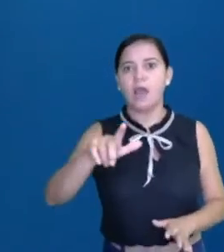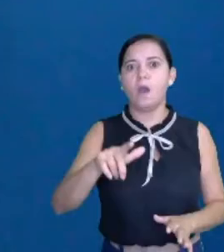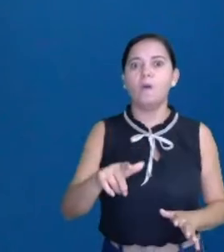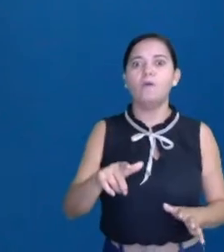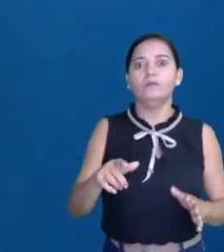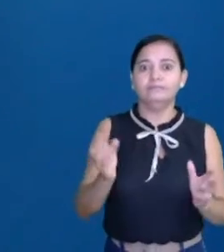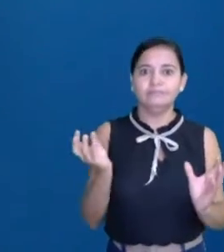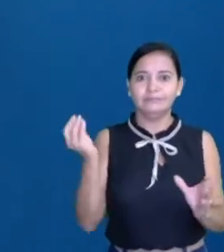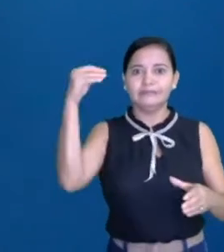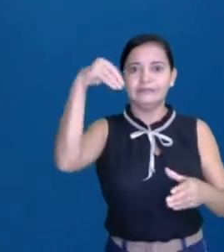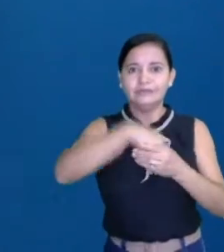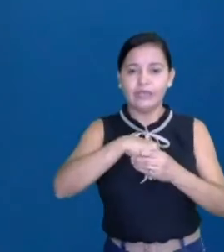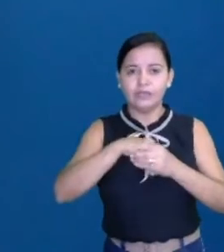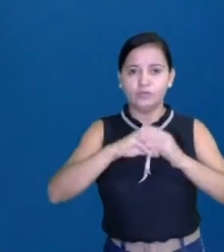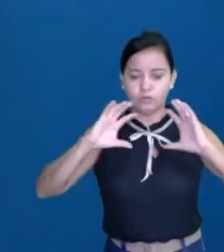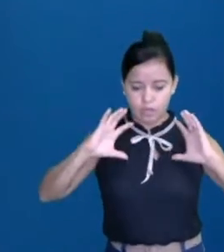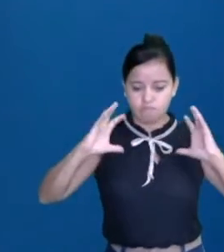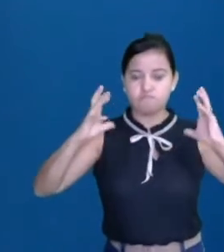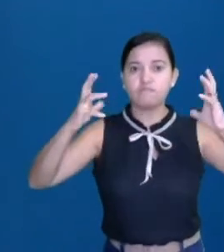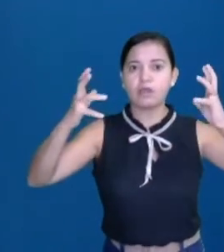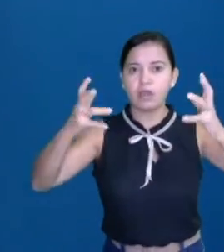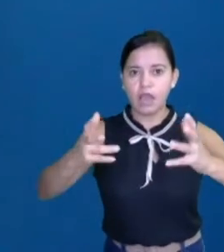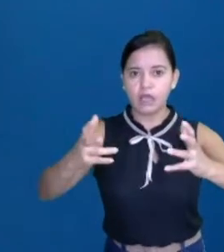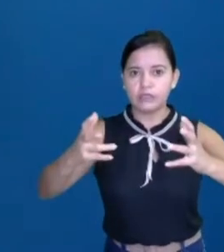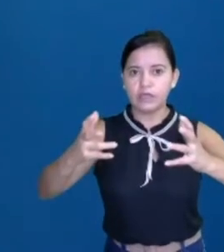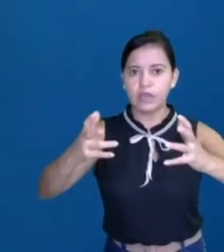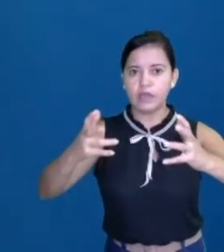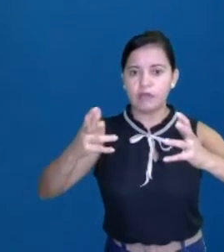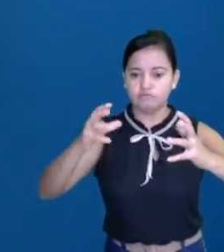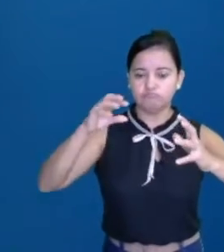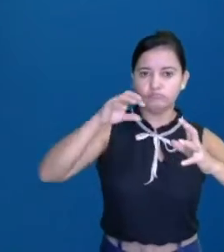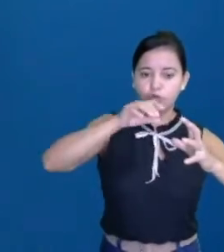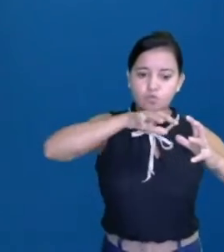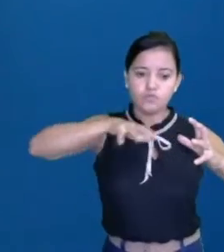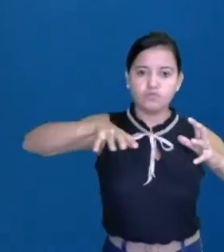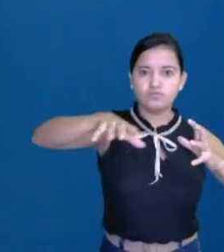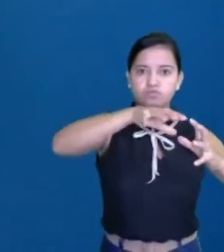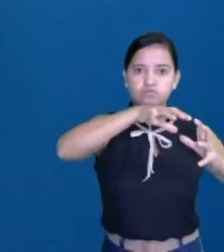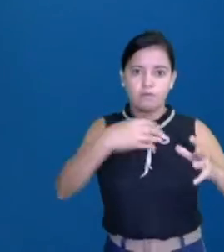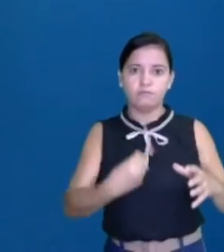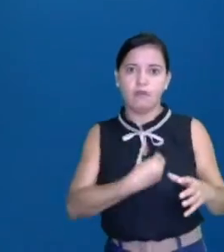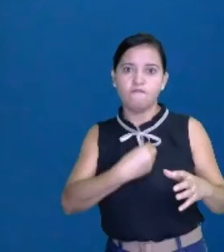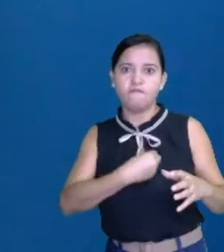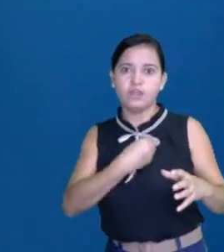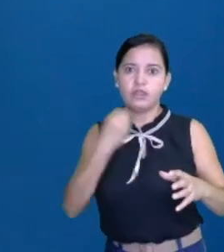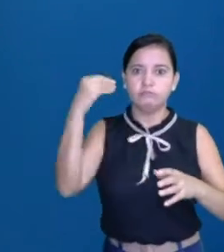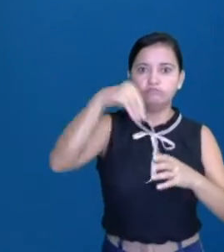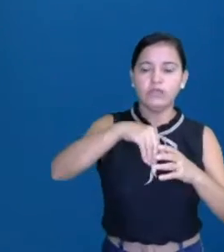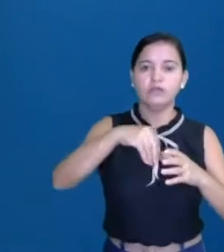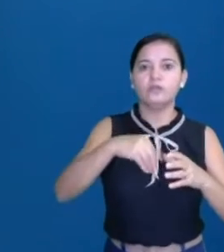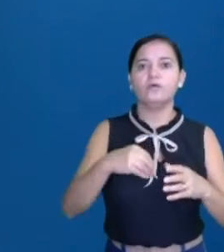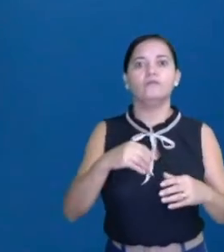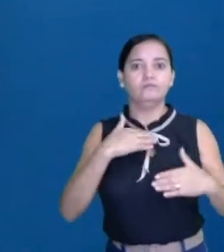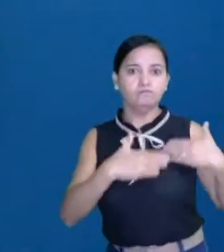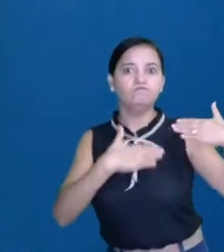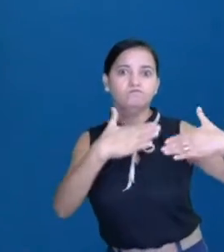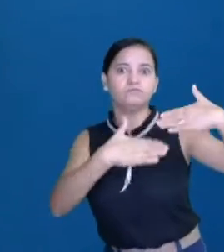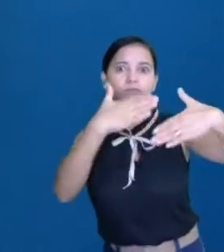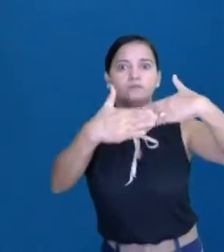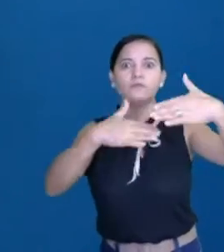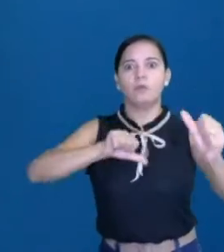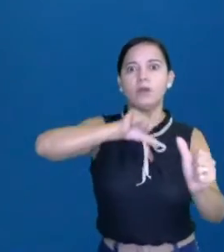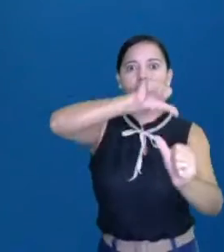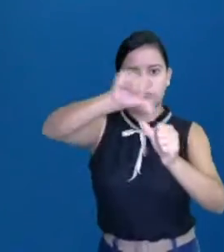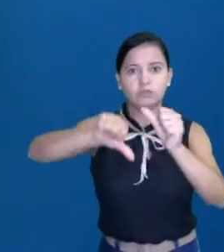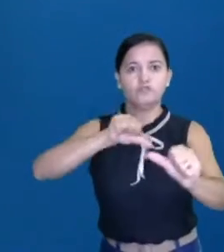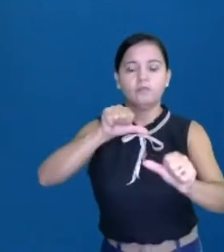cadeia alimentar vão sendo consumidos no decorrer dessa cadeia trófica e chegando até nós. Então a gente tem, de certa forma,